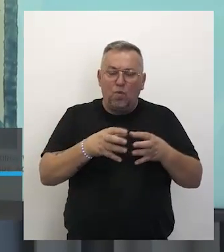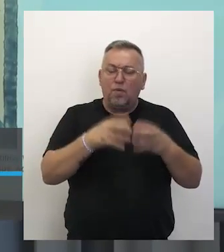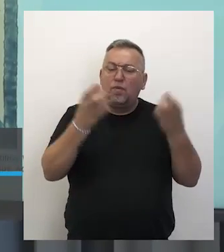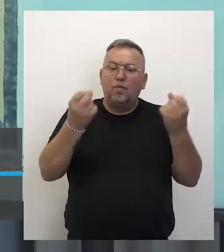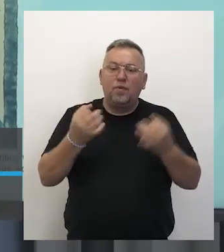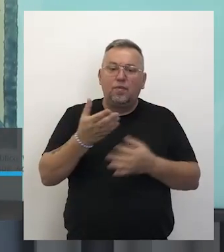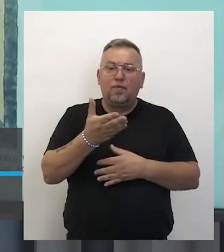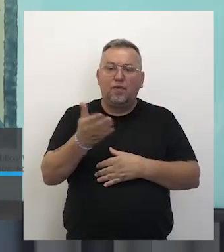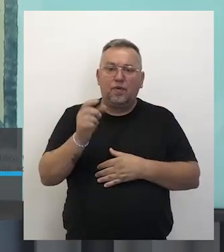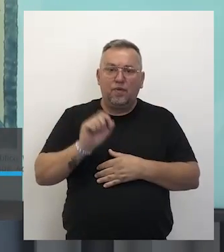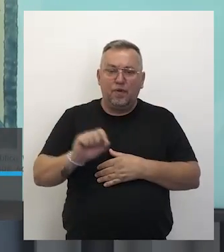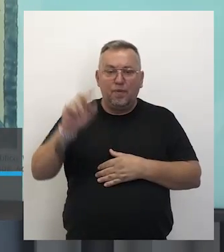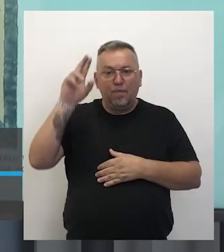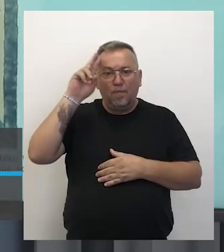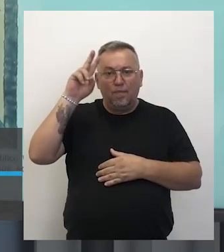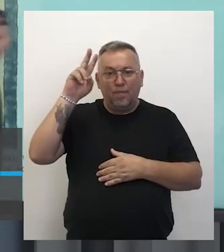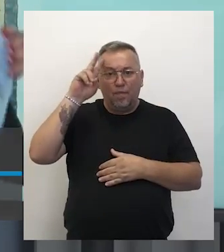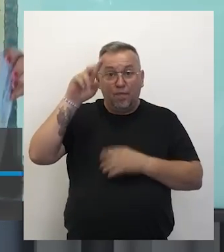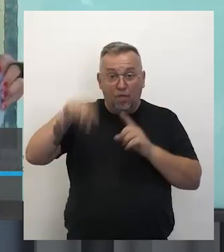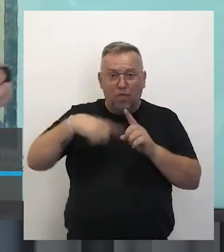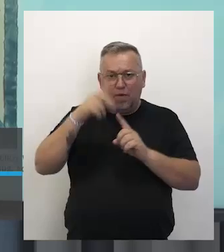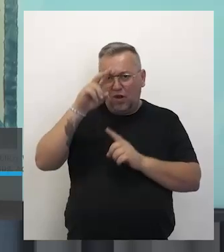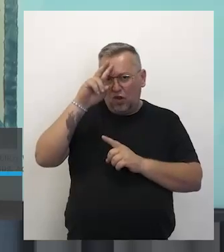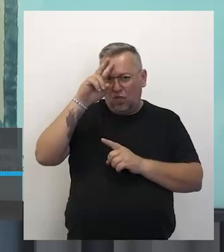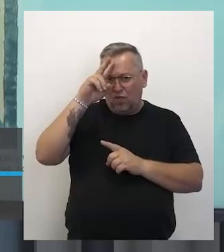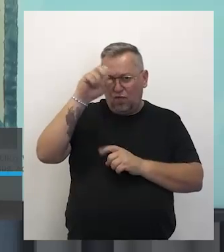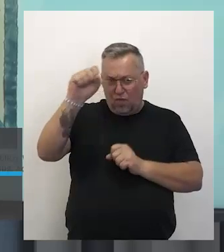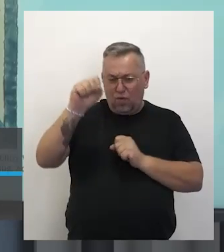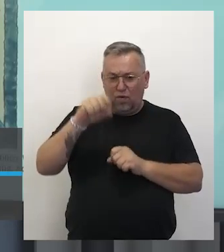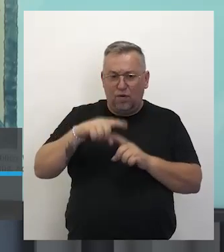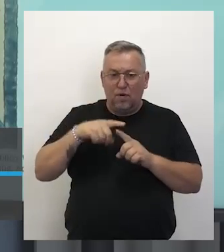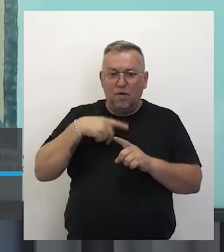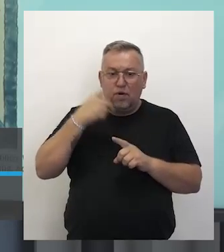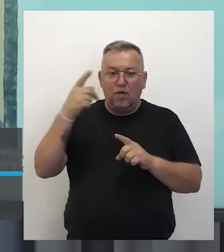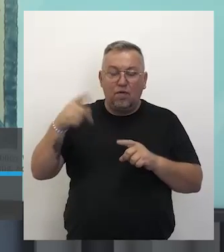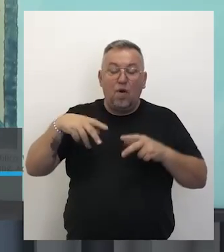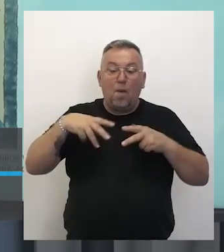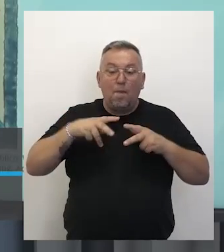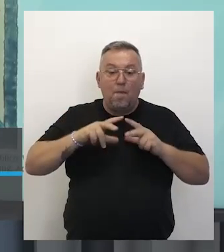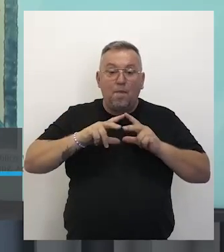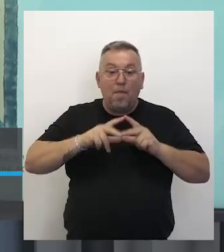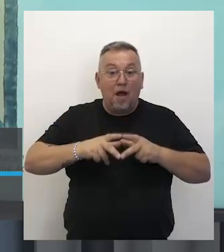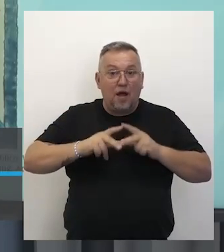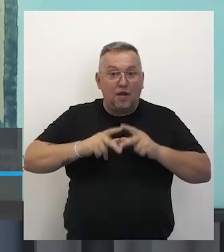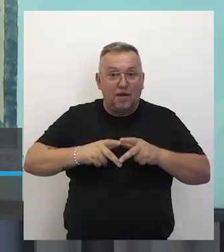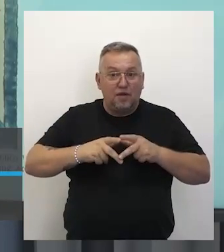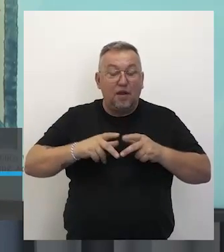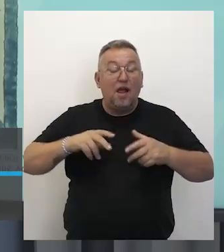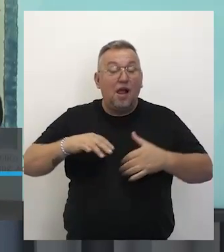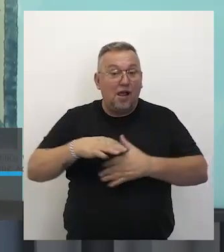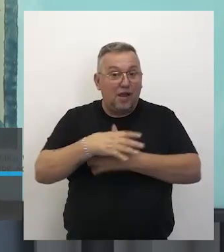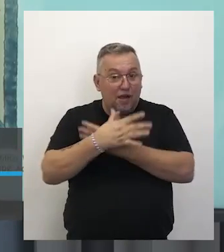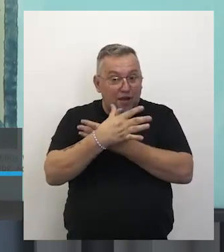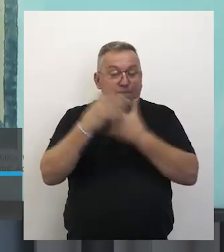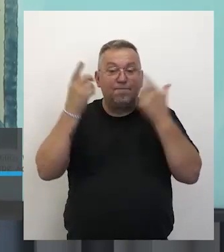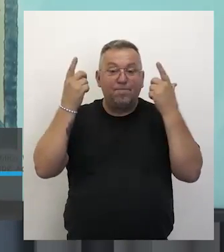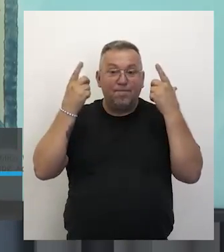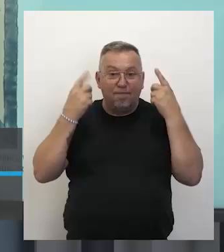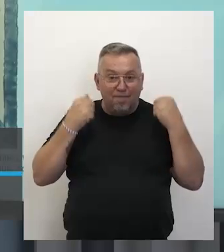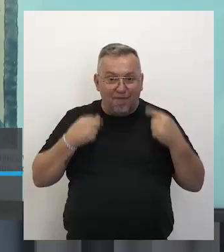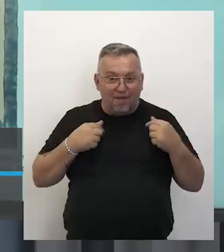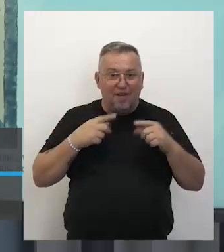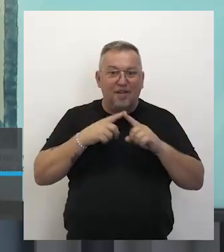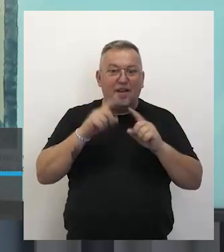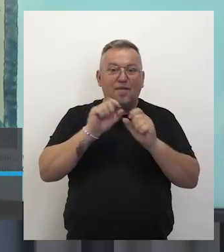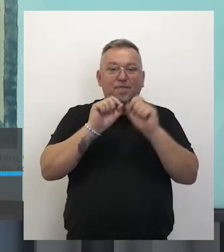vocês a história dos mais fortes, né? Então, eu contei dos maias, dos incas e dos astecas. Só que na América existiam várias